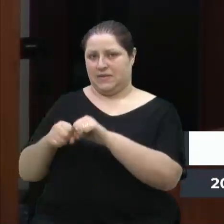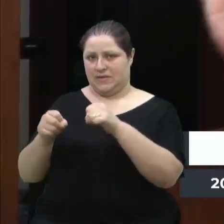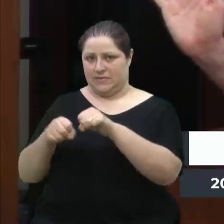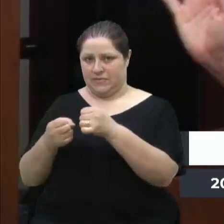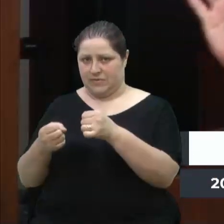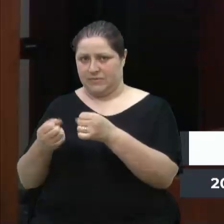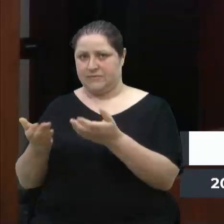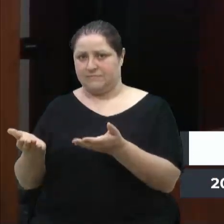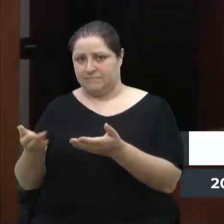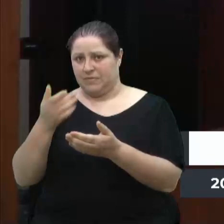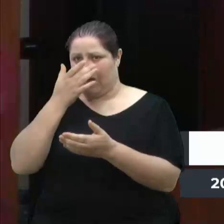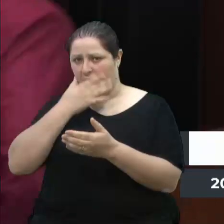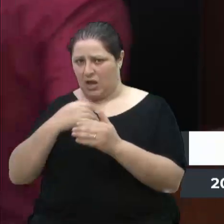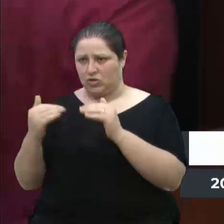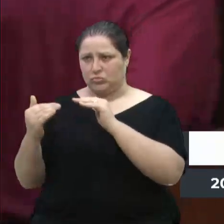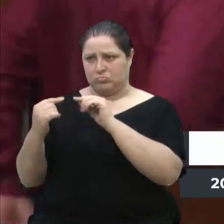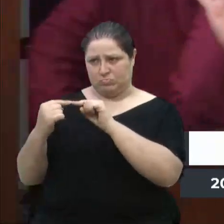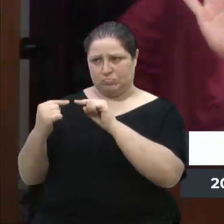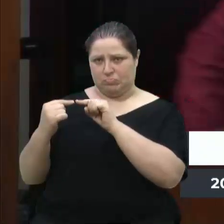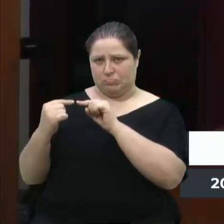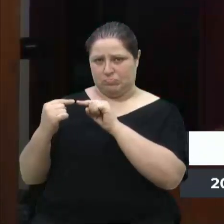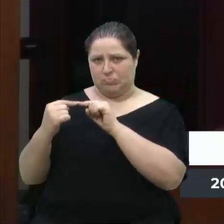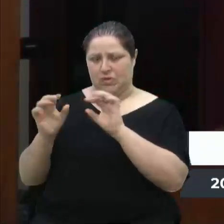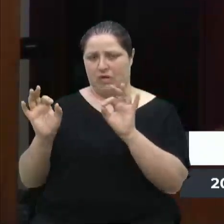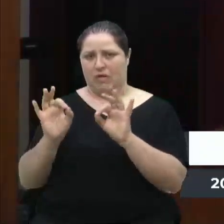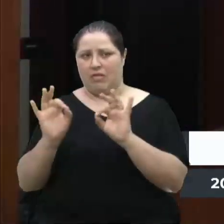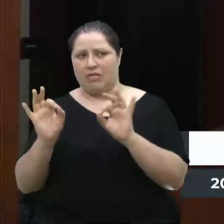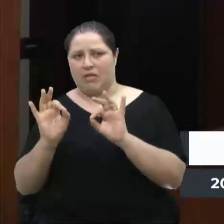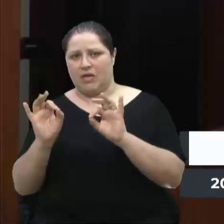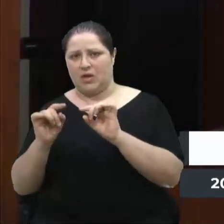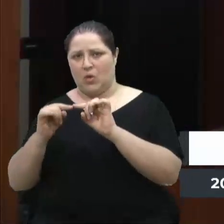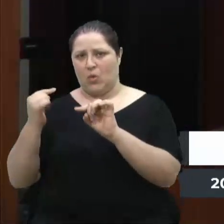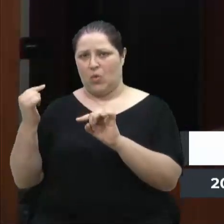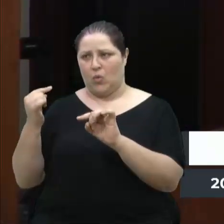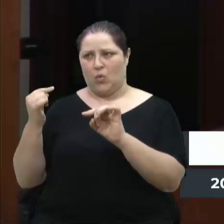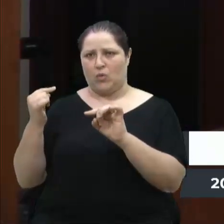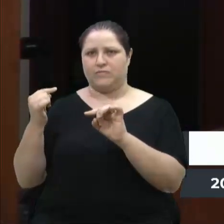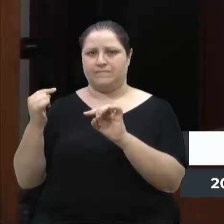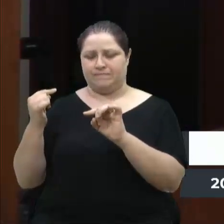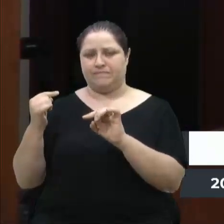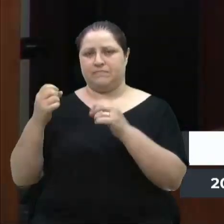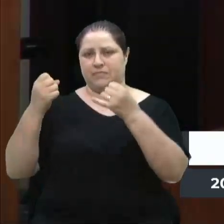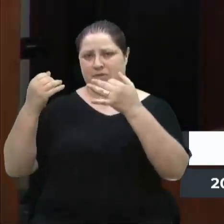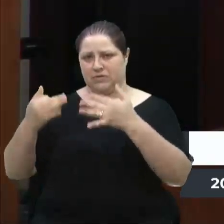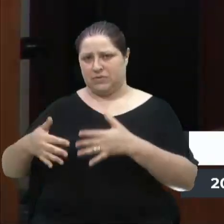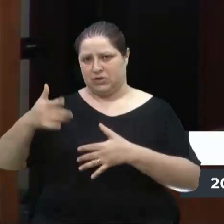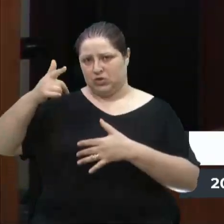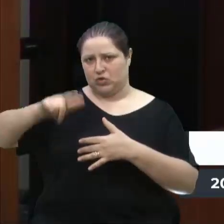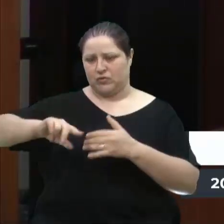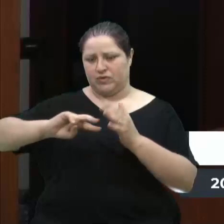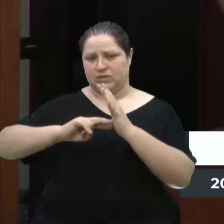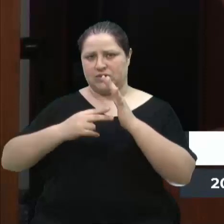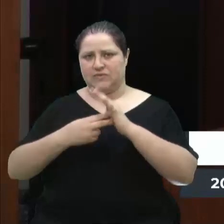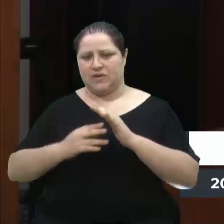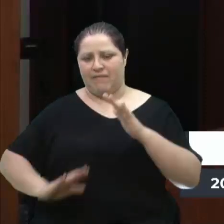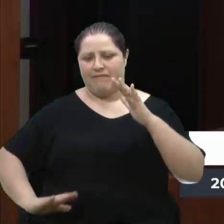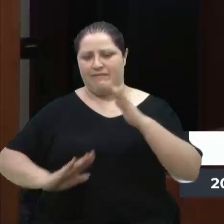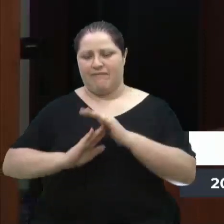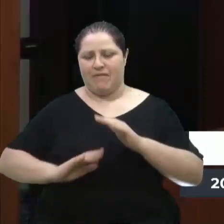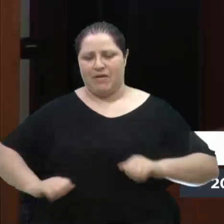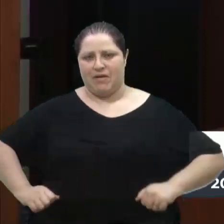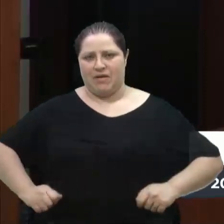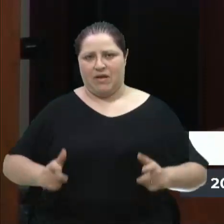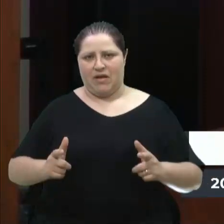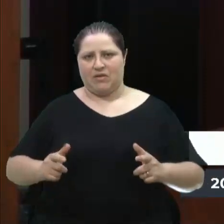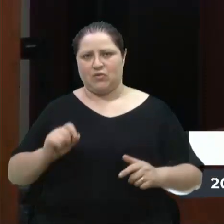Acho que também estamos de acordo, né? Eu acho que ninguém aqui discorda disso. Pois bem, explicando novamente o que é o teto de gastos. O teto